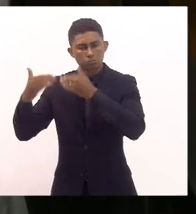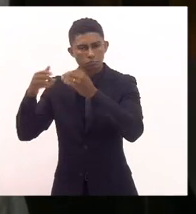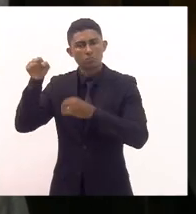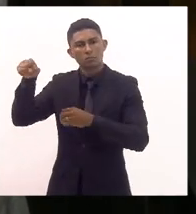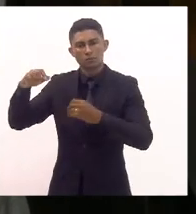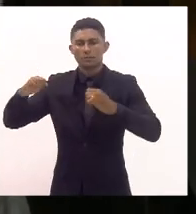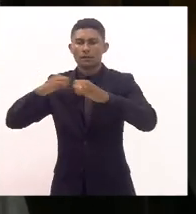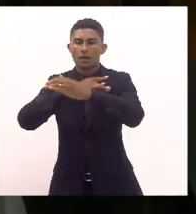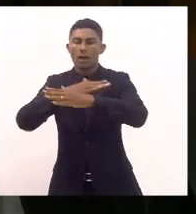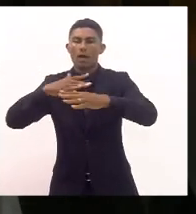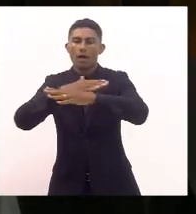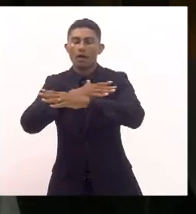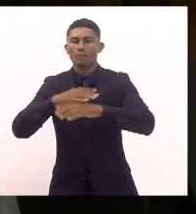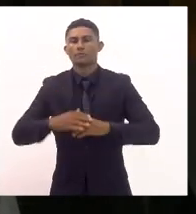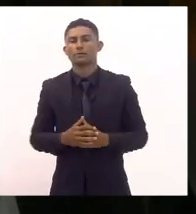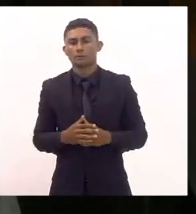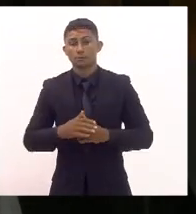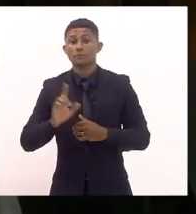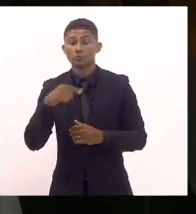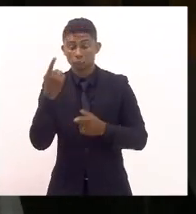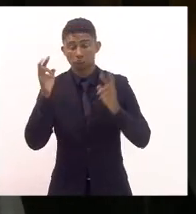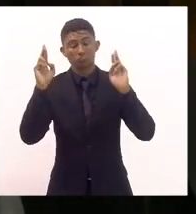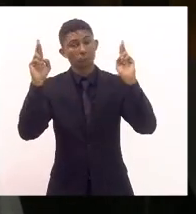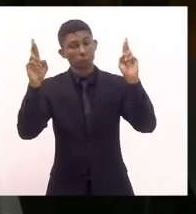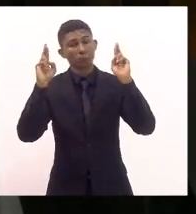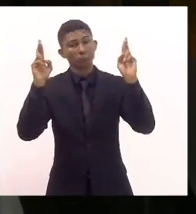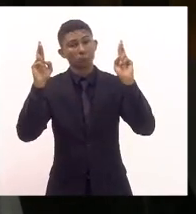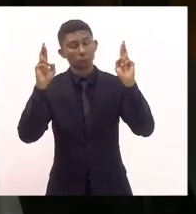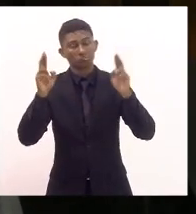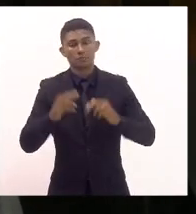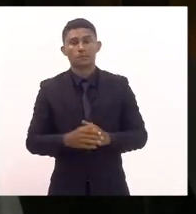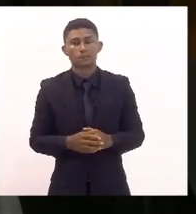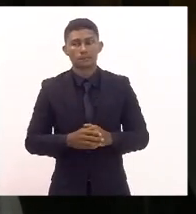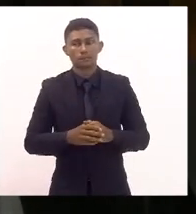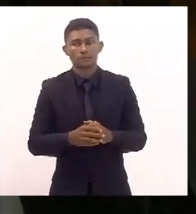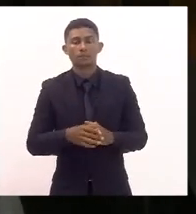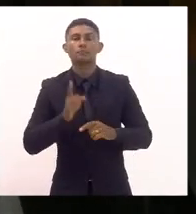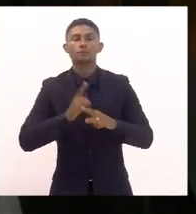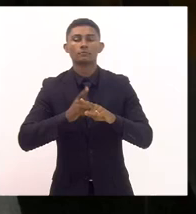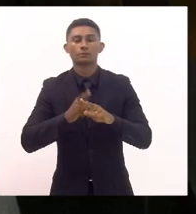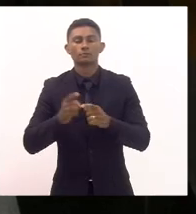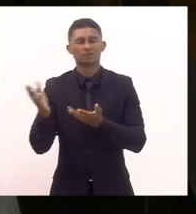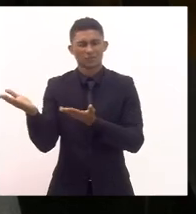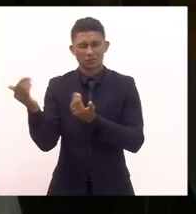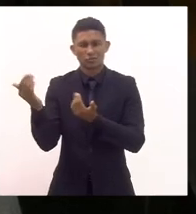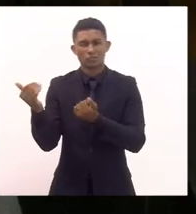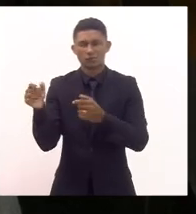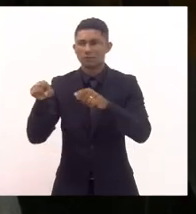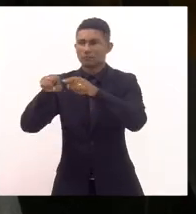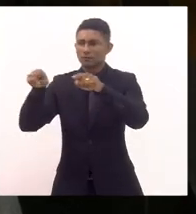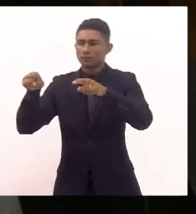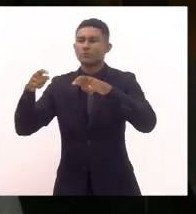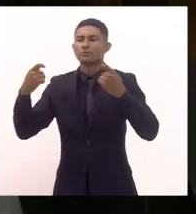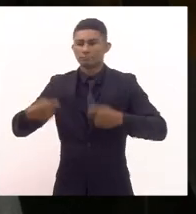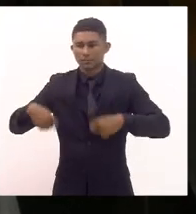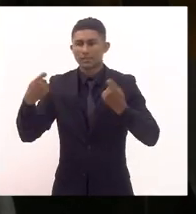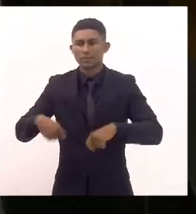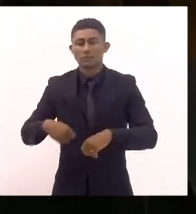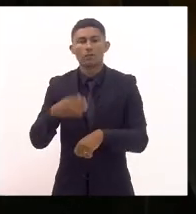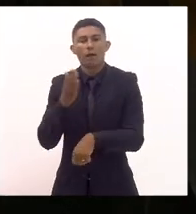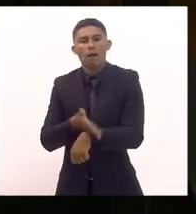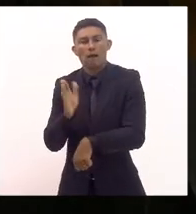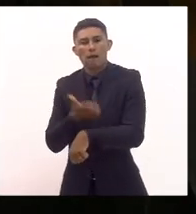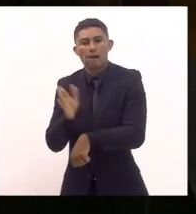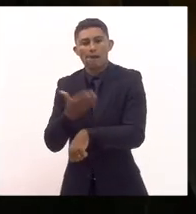é a gente fica esperançoso de ver porque vários jovens precisam ser treinados